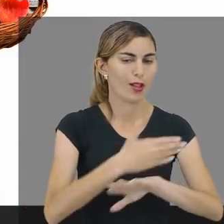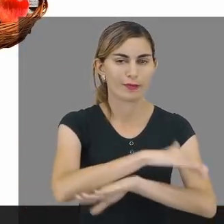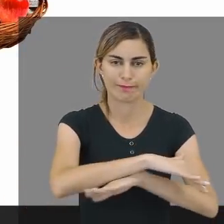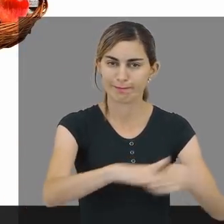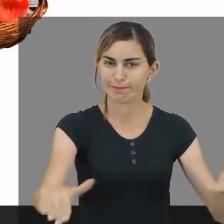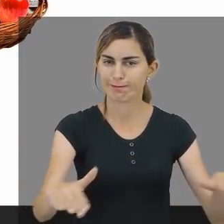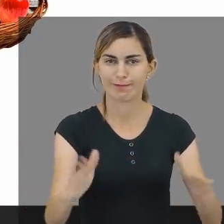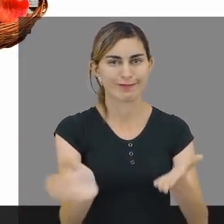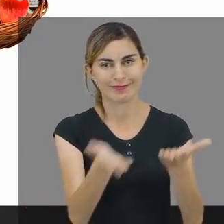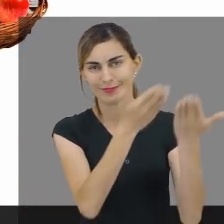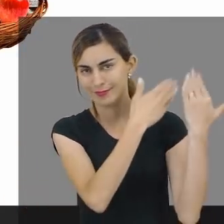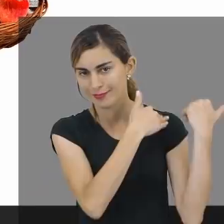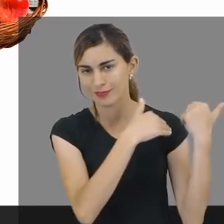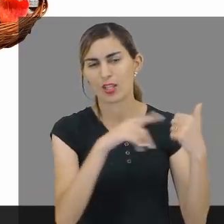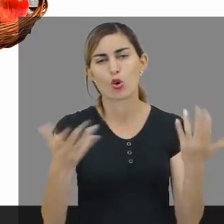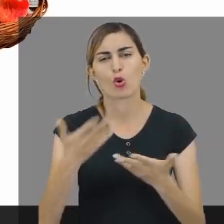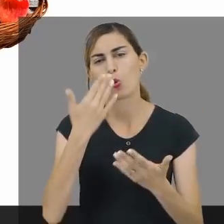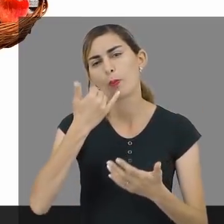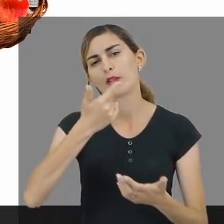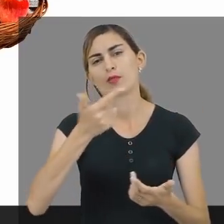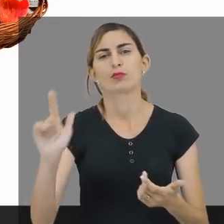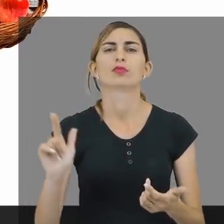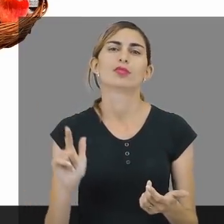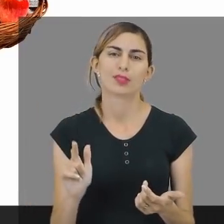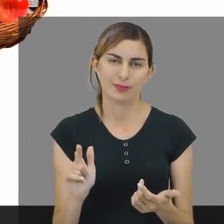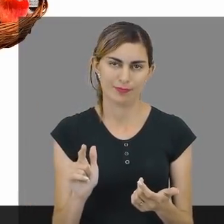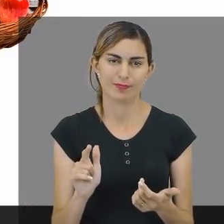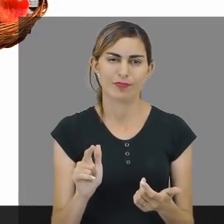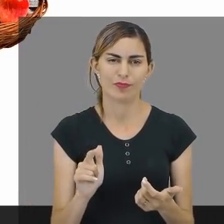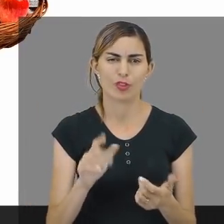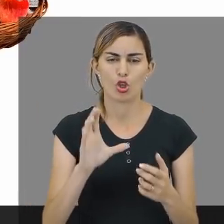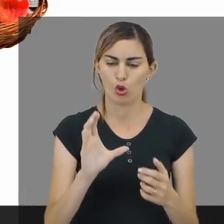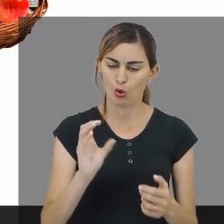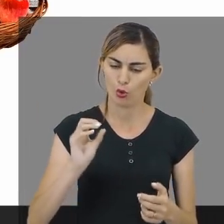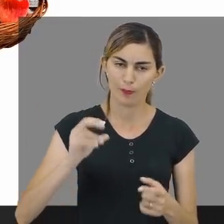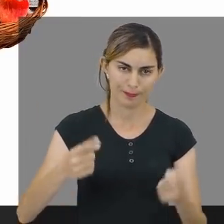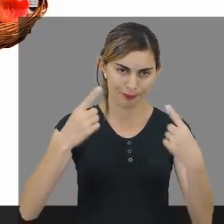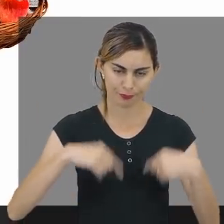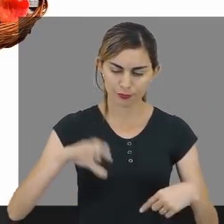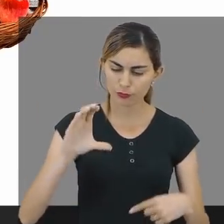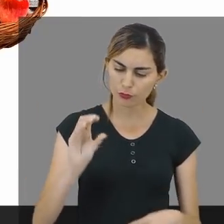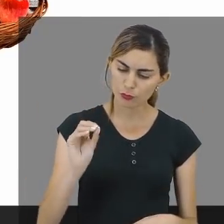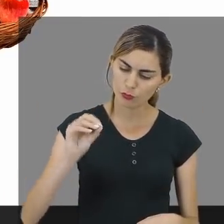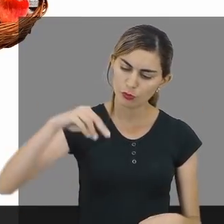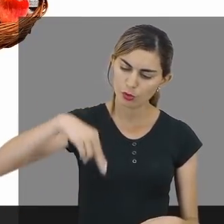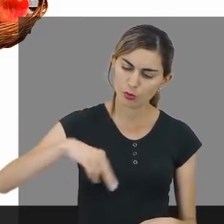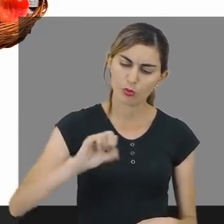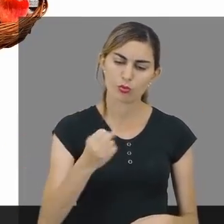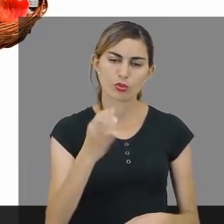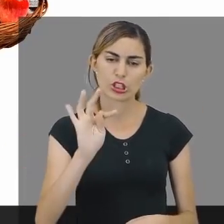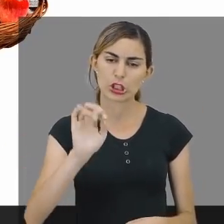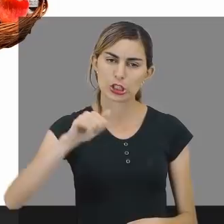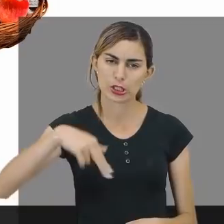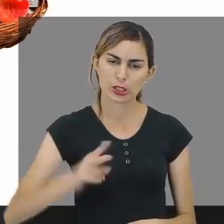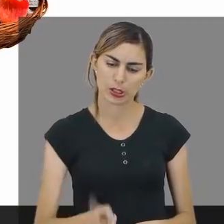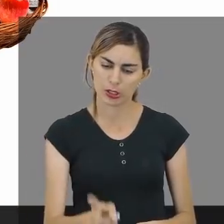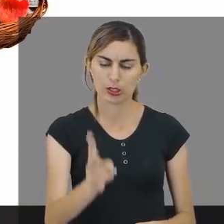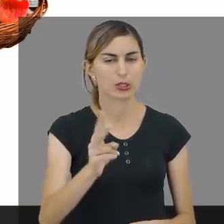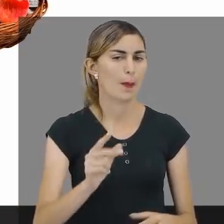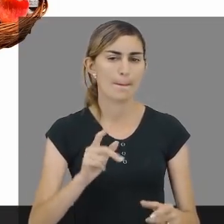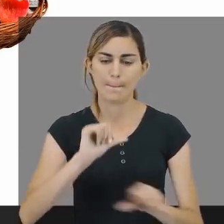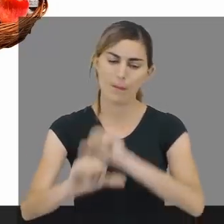nela. Já as constantes, como o nome já diz, têm um valor fixo, são imutáveis,